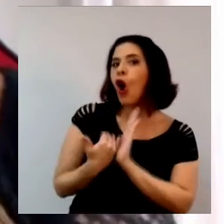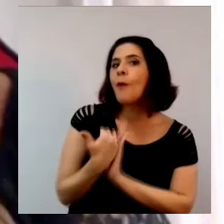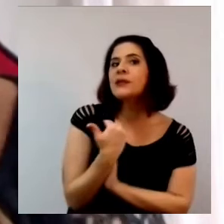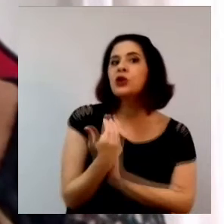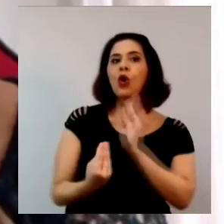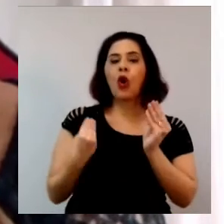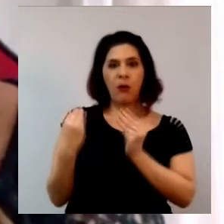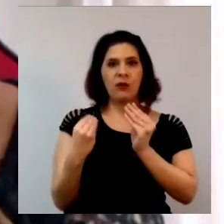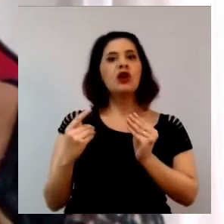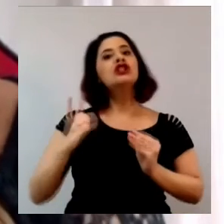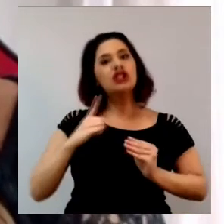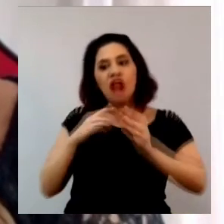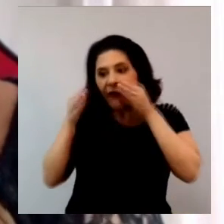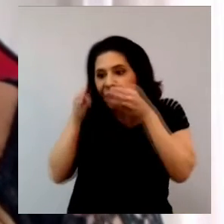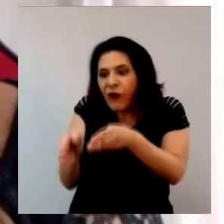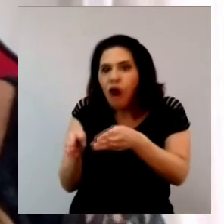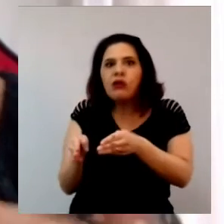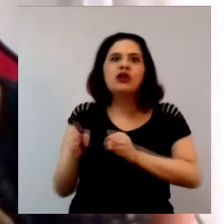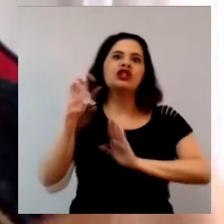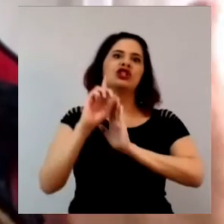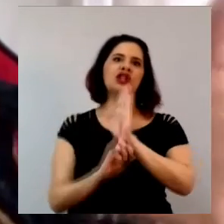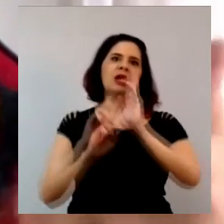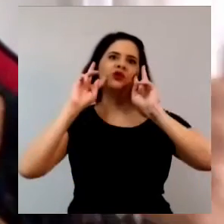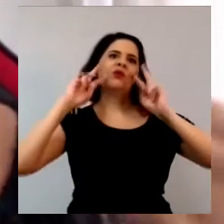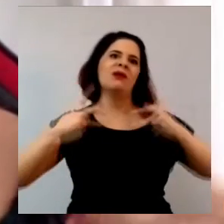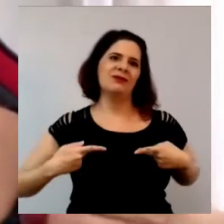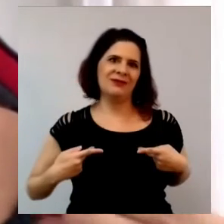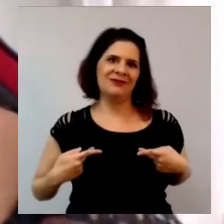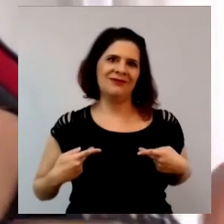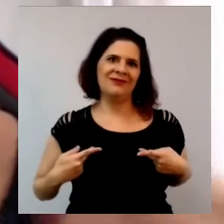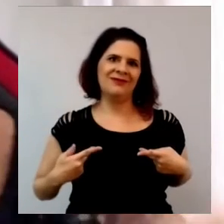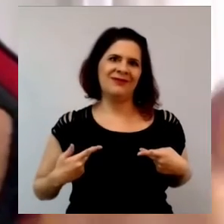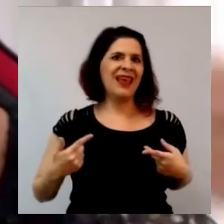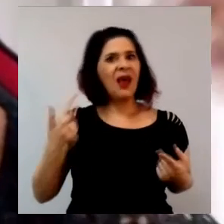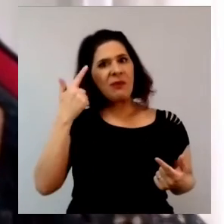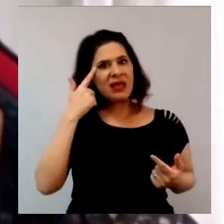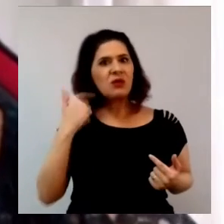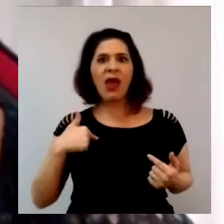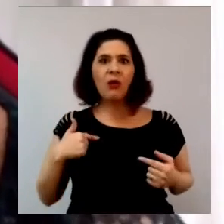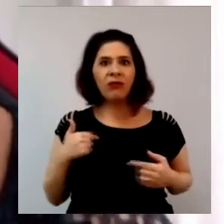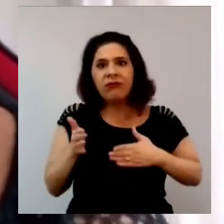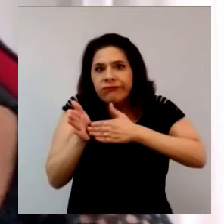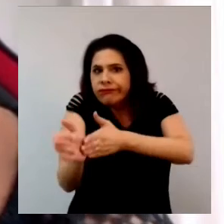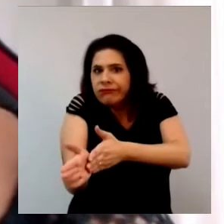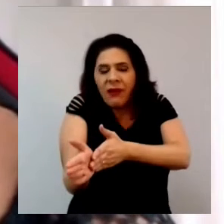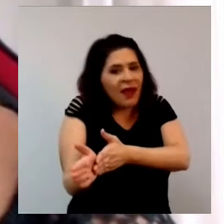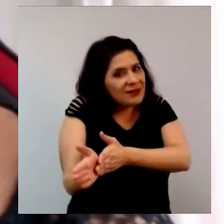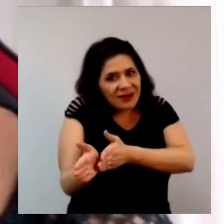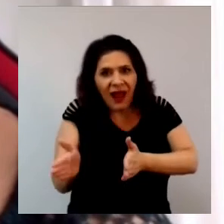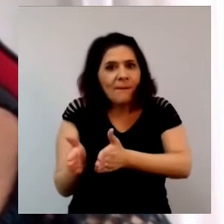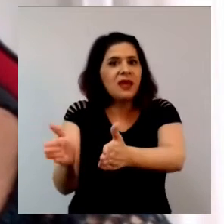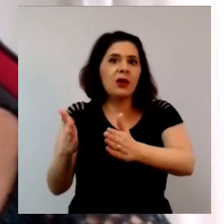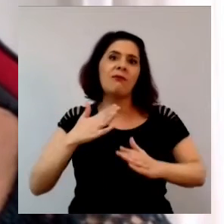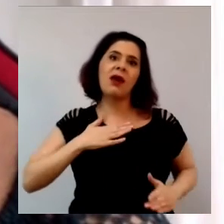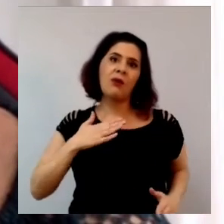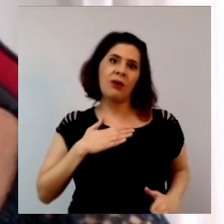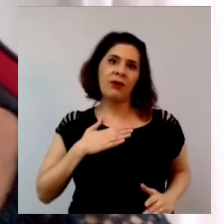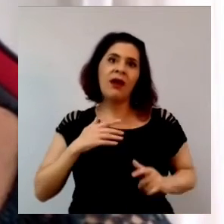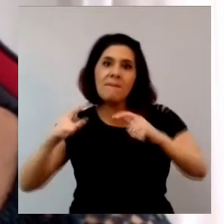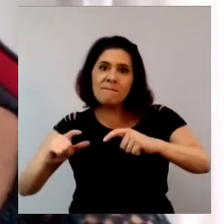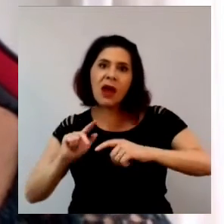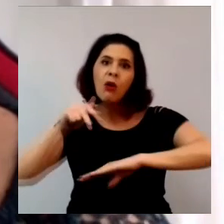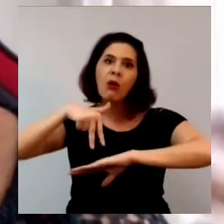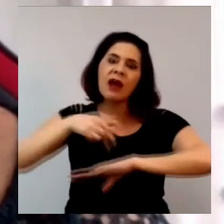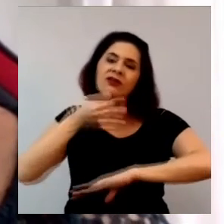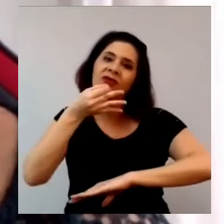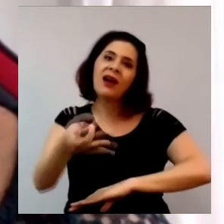viés. Então, eu não consigo me sentir imparcial nesse. Para mim, a imparcialidade parte de você ouvir o outro lado quando o outro lado